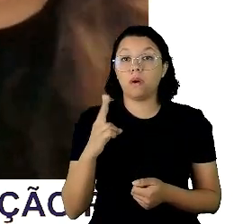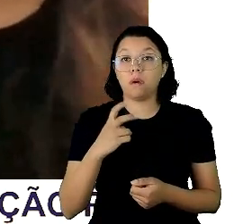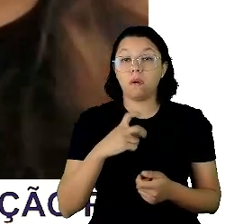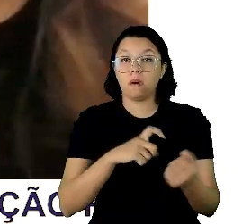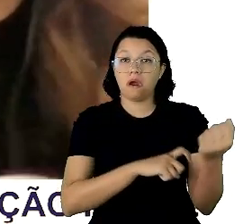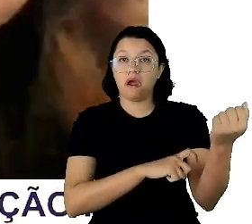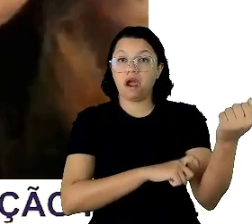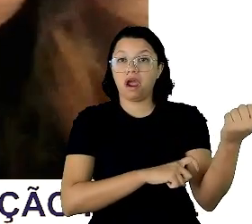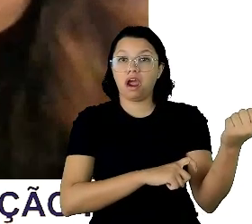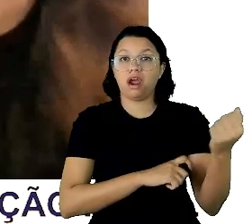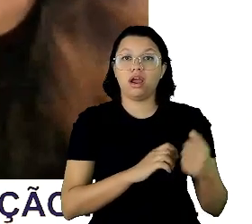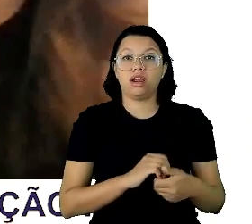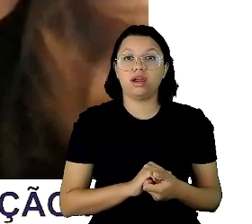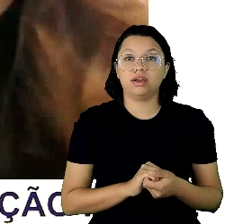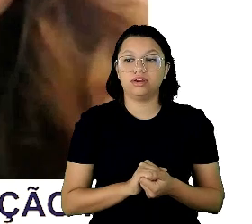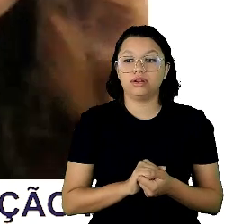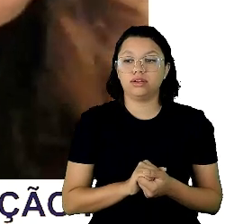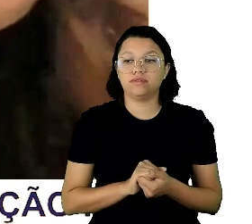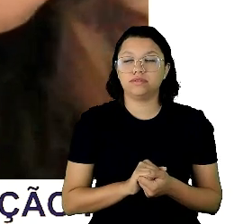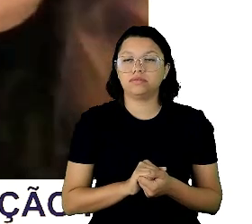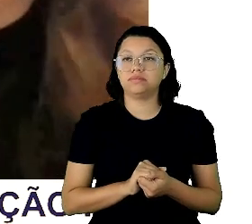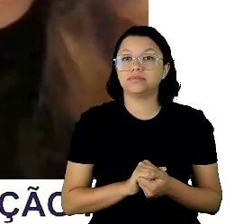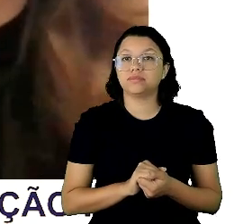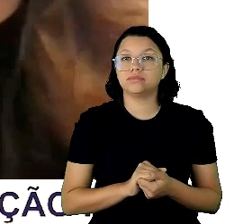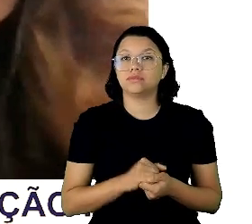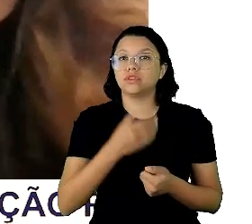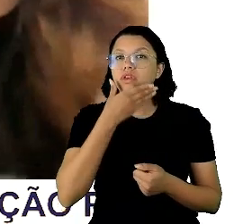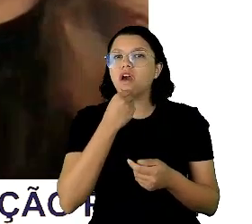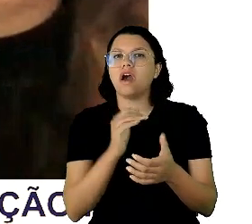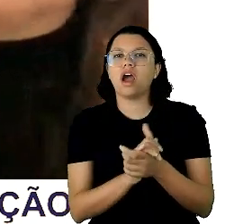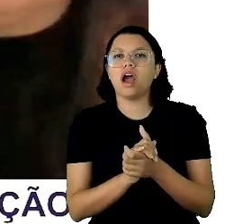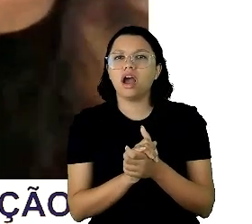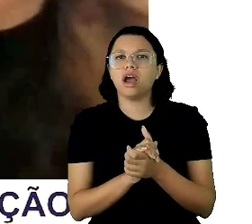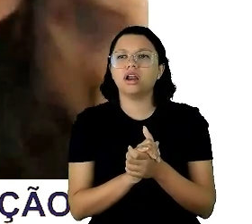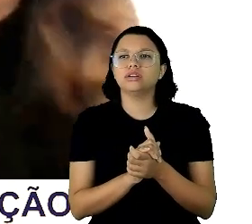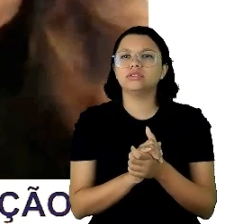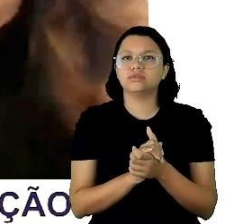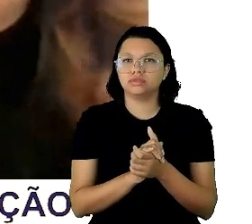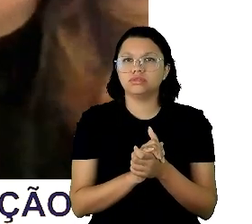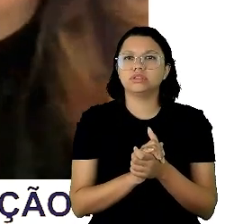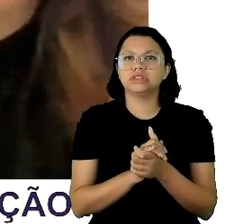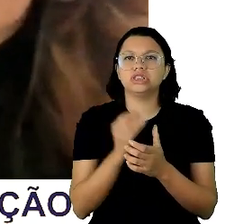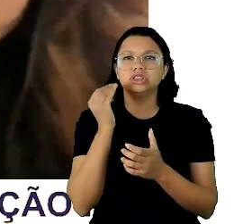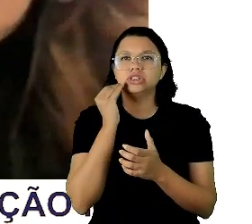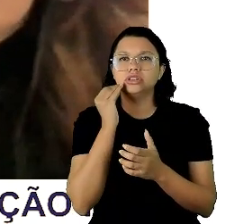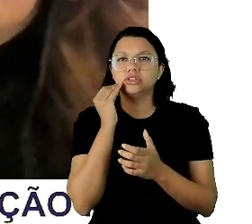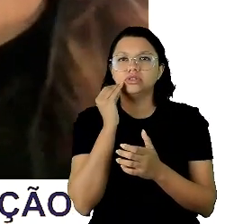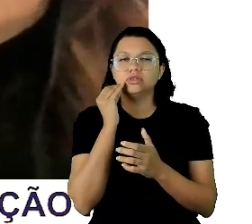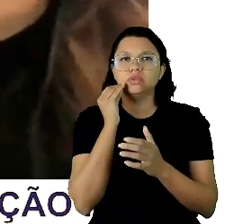alguém, fica com raiva do marido da mulher que reagiu de alguma forma e estupra a mulher.